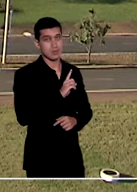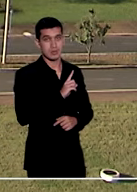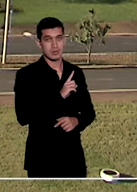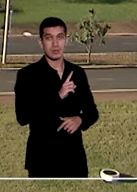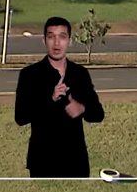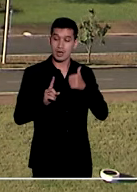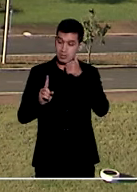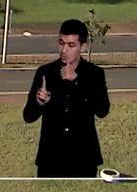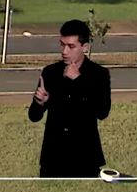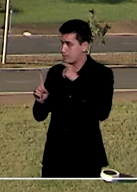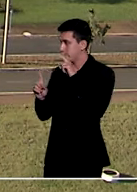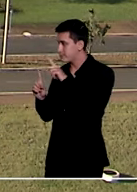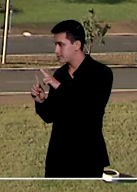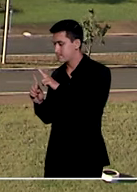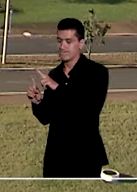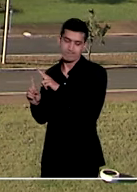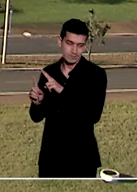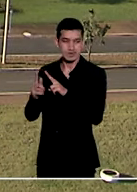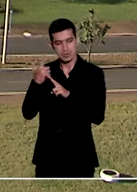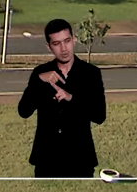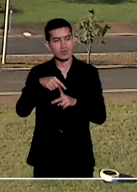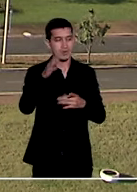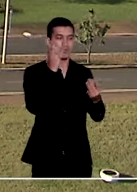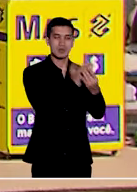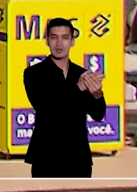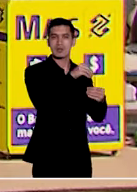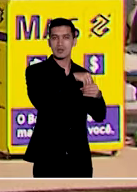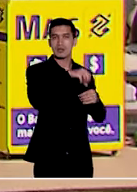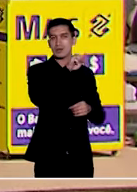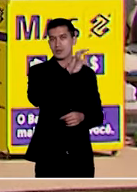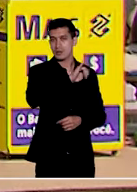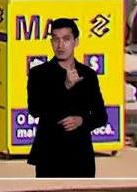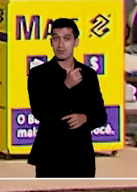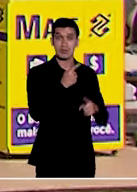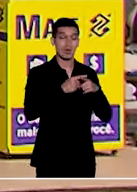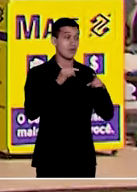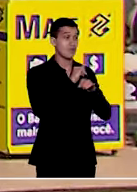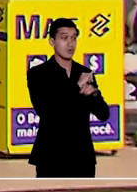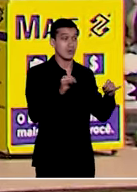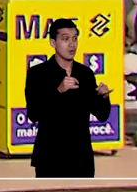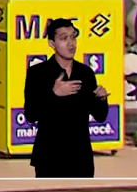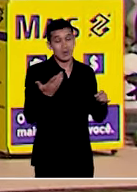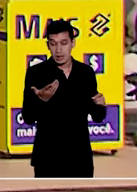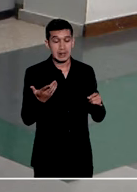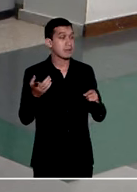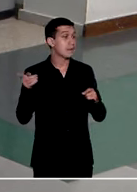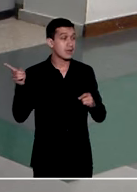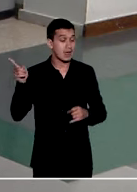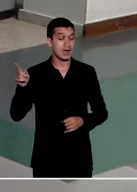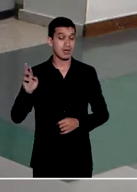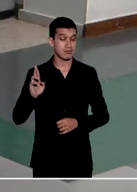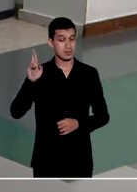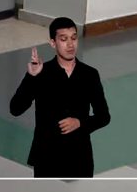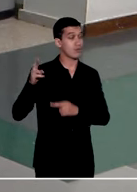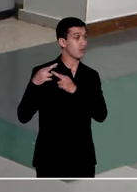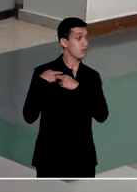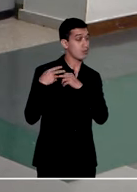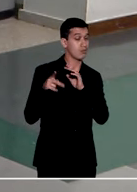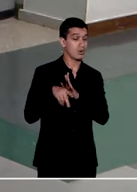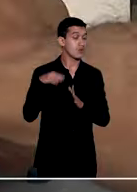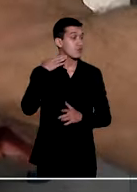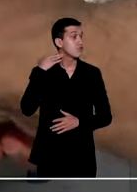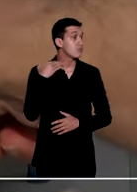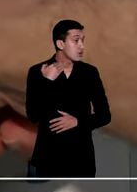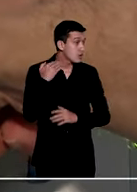STJ e alegou que foi caracterizado risco inerente à atividade bancária porque é dever do banco adotar as ferramentas